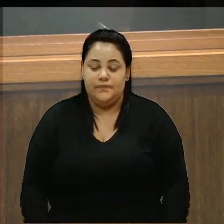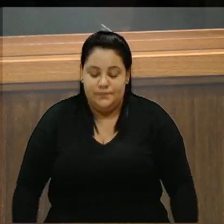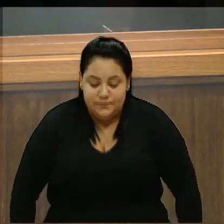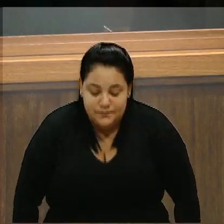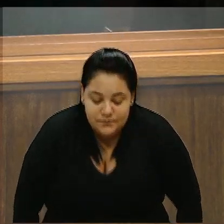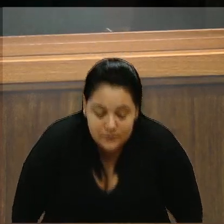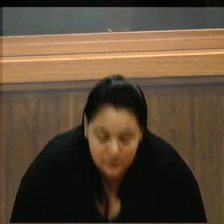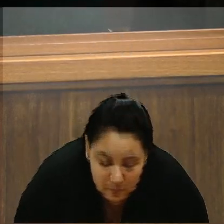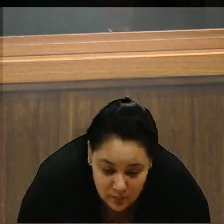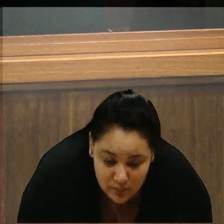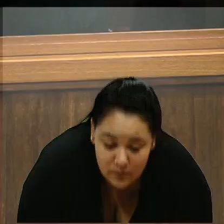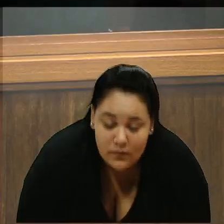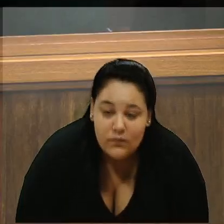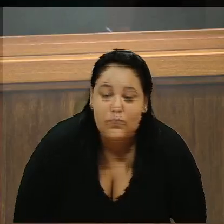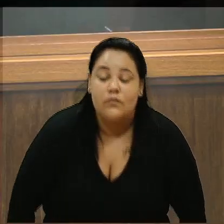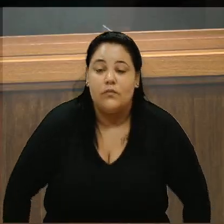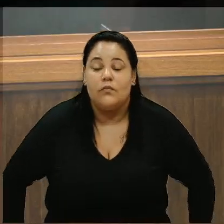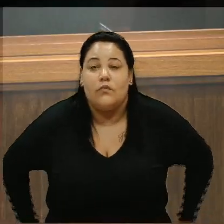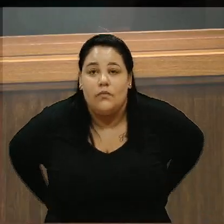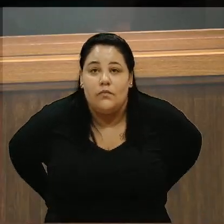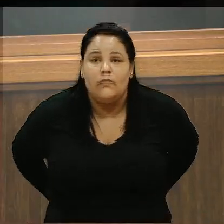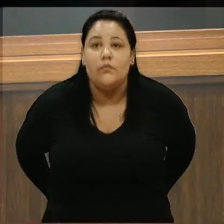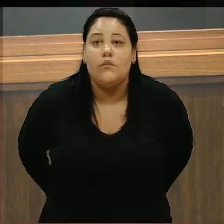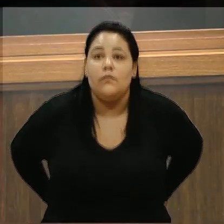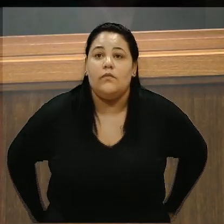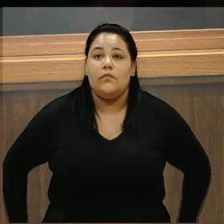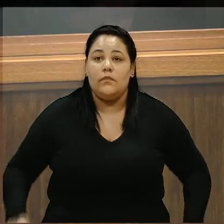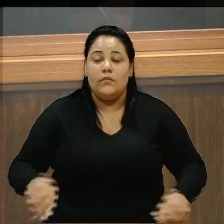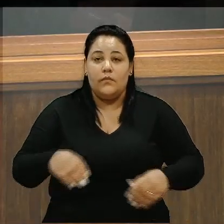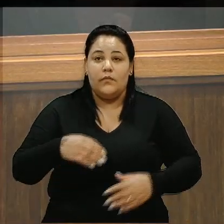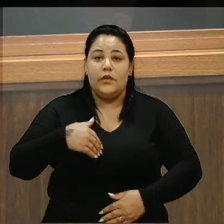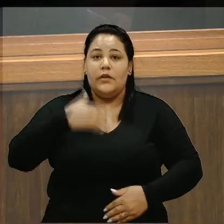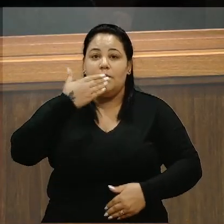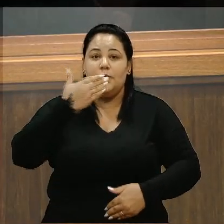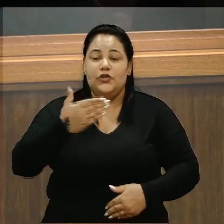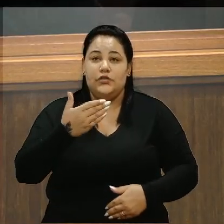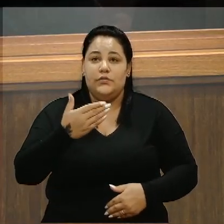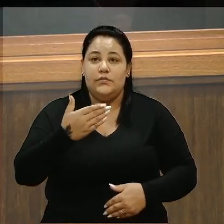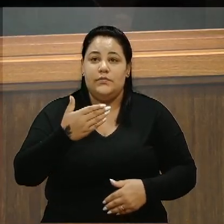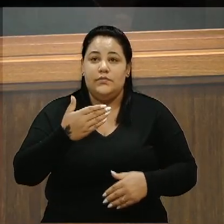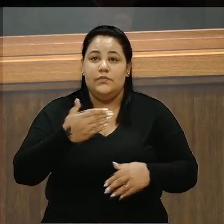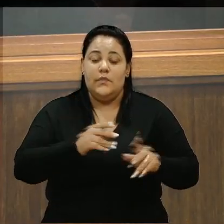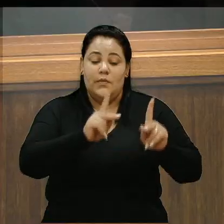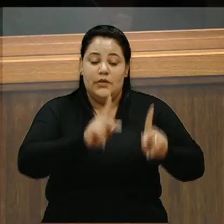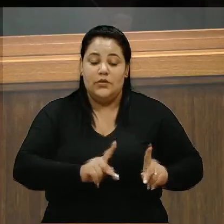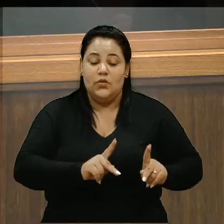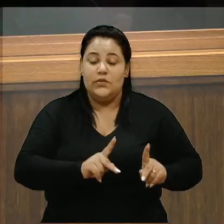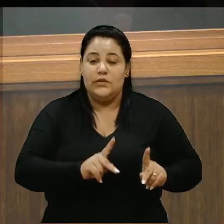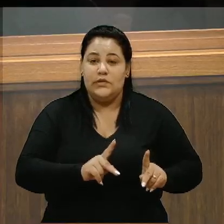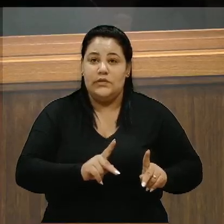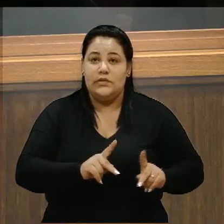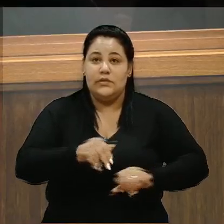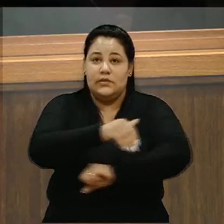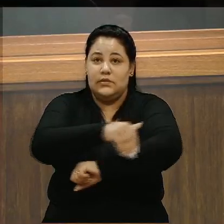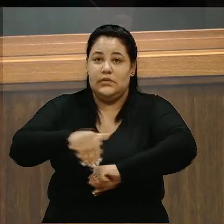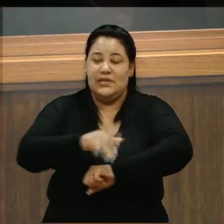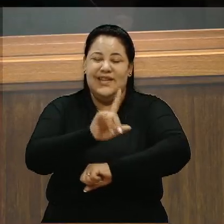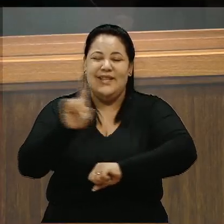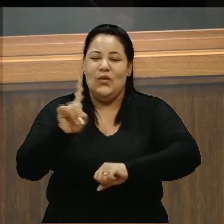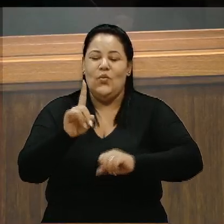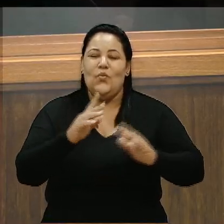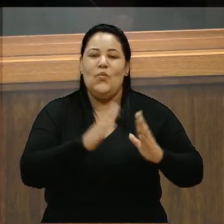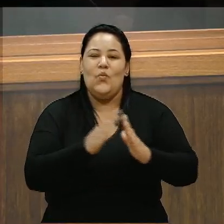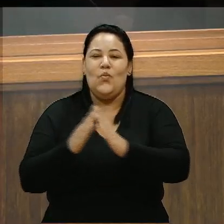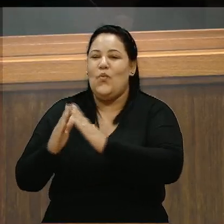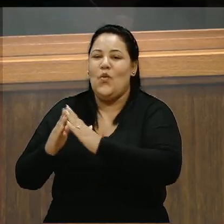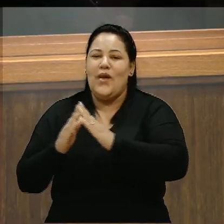os colegas que a gente use sempre essa expressão pessoas em situação de rua, e não moradores de